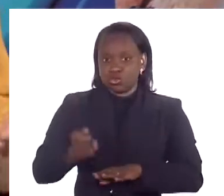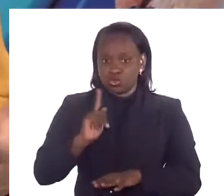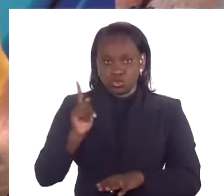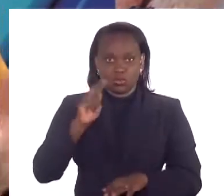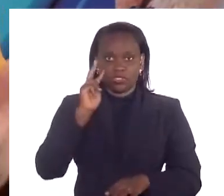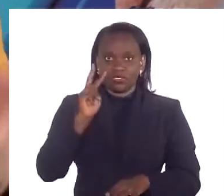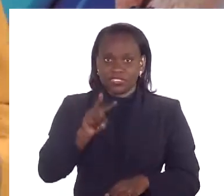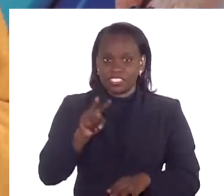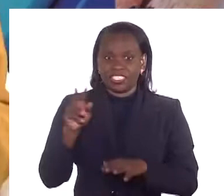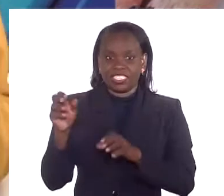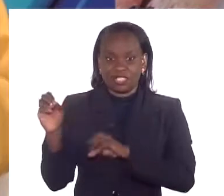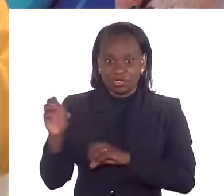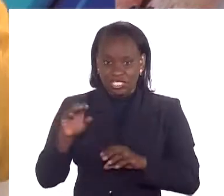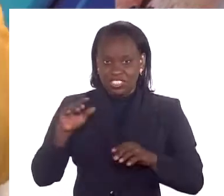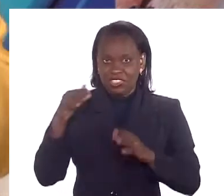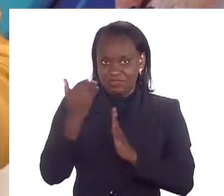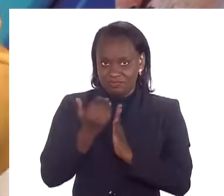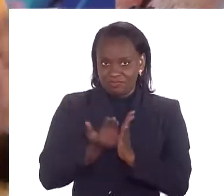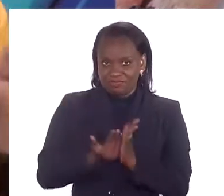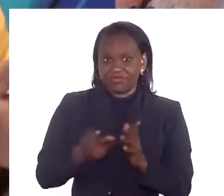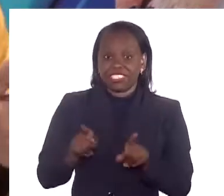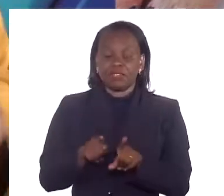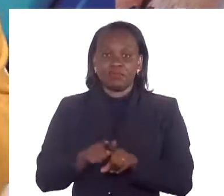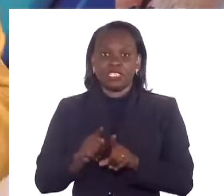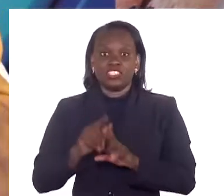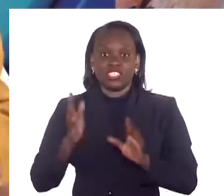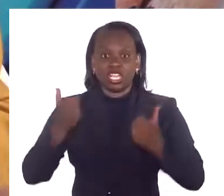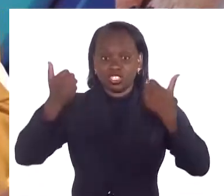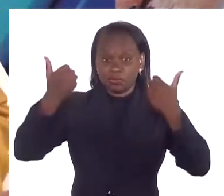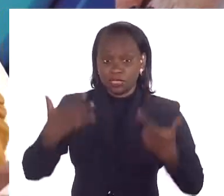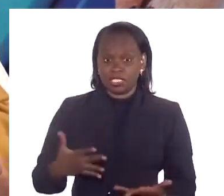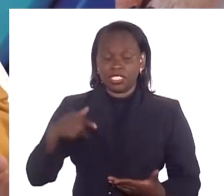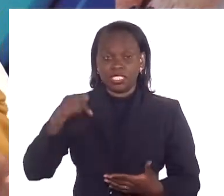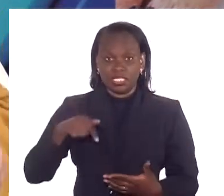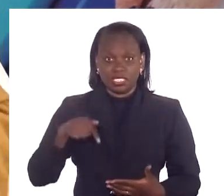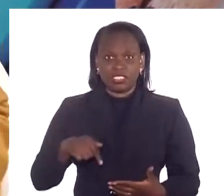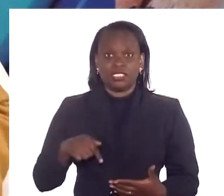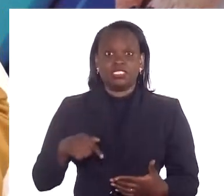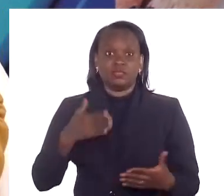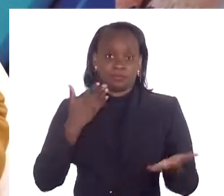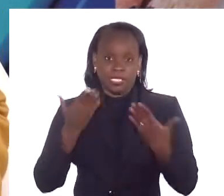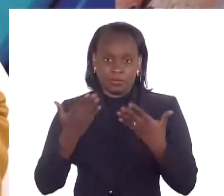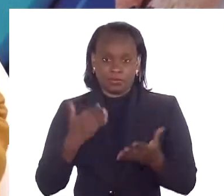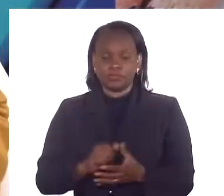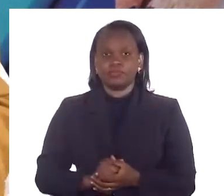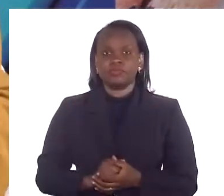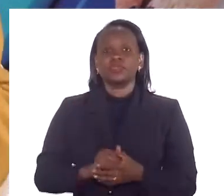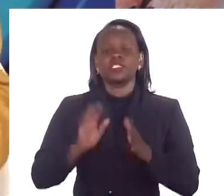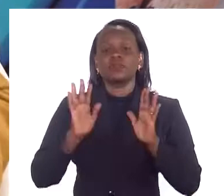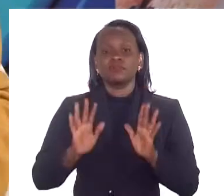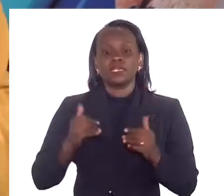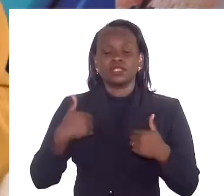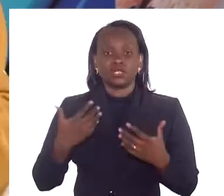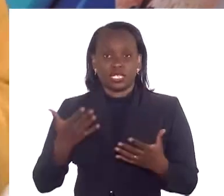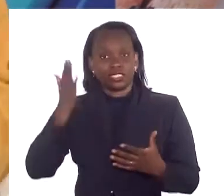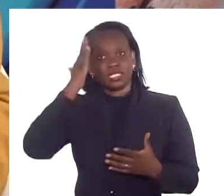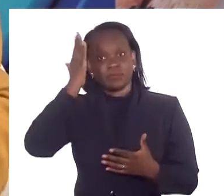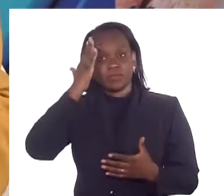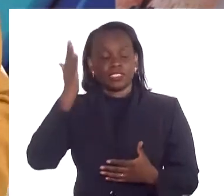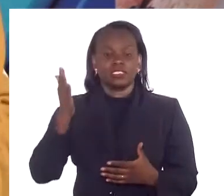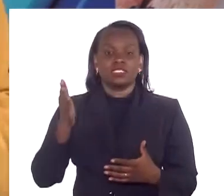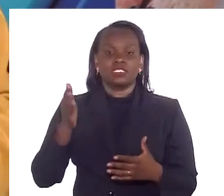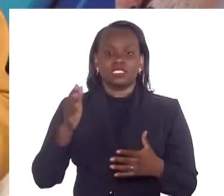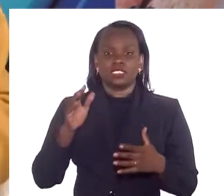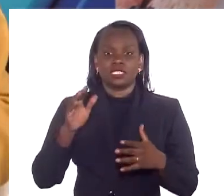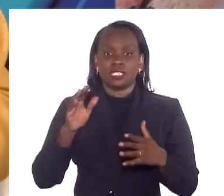acostumado a assistir o Educação e também já expondo isso aqui no nosso papo. Mas eu gostaria sim de